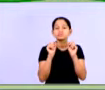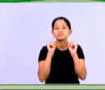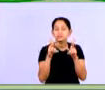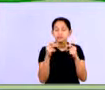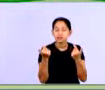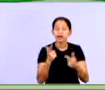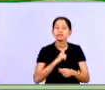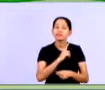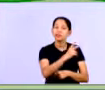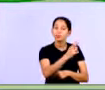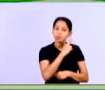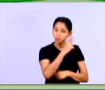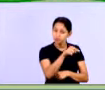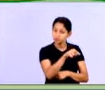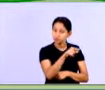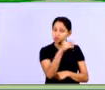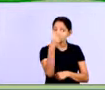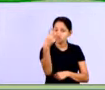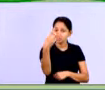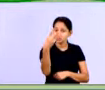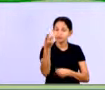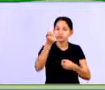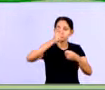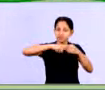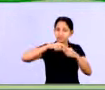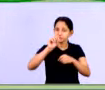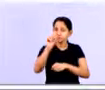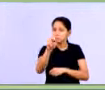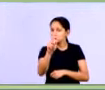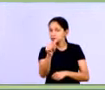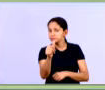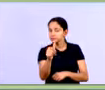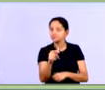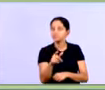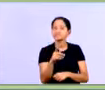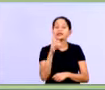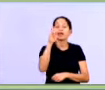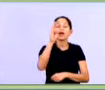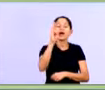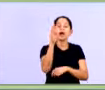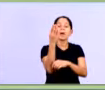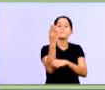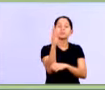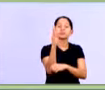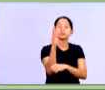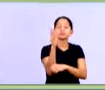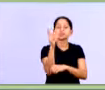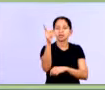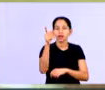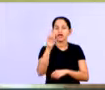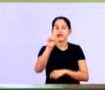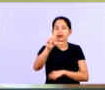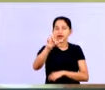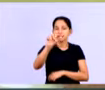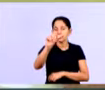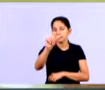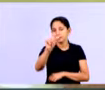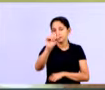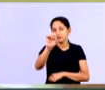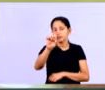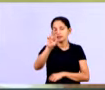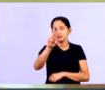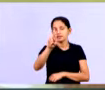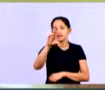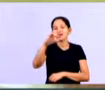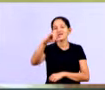tem uma resposta para a questão 3. Vamos voltar, professor? Para o Paulo de Buritis, o aluno Laércio, é esse o nome?